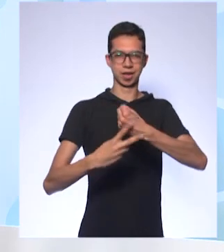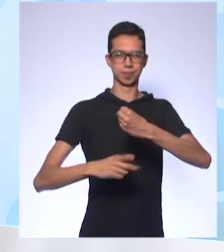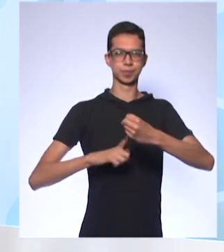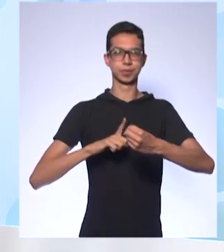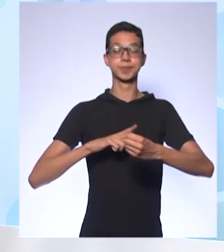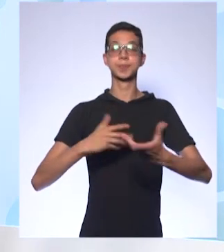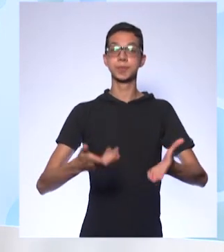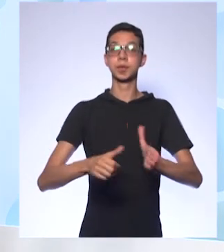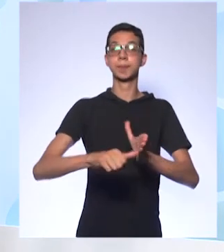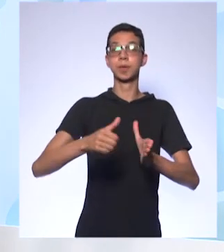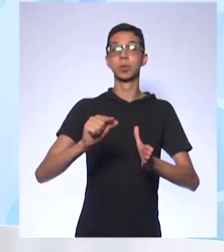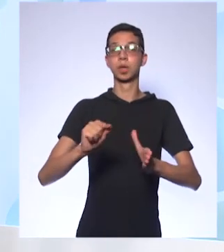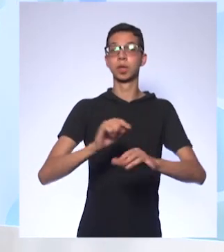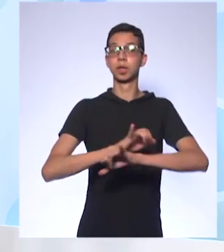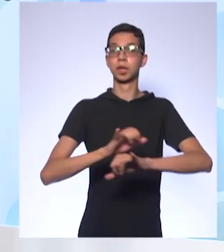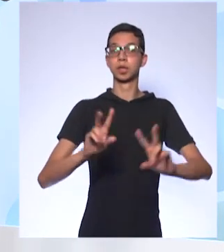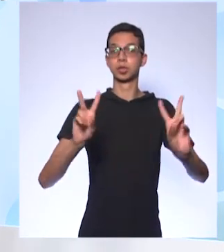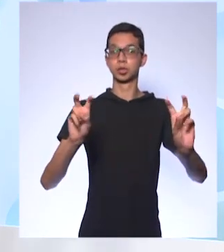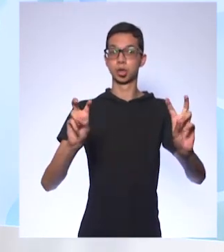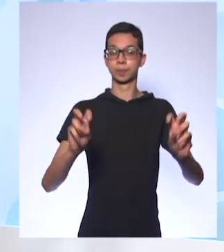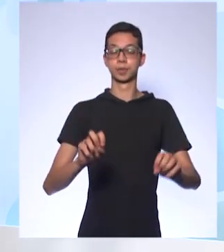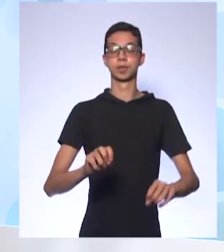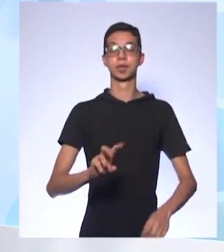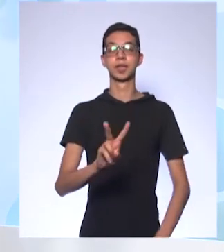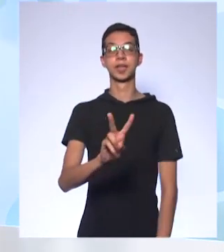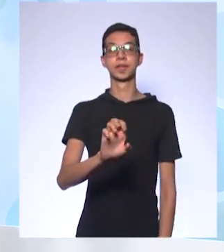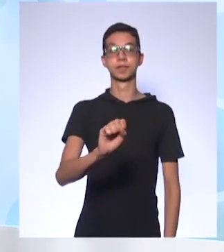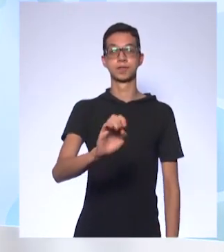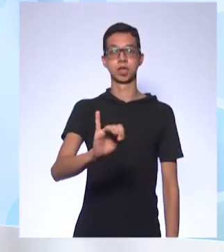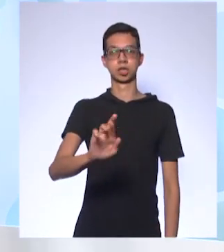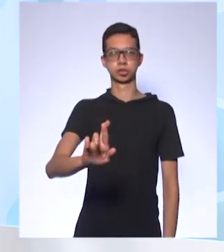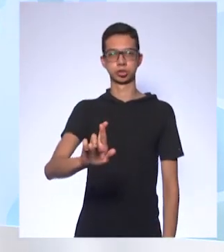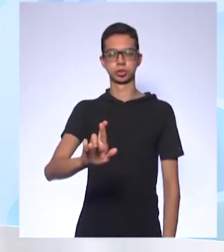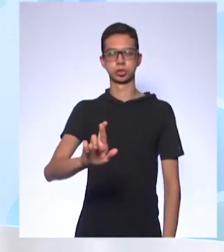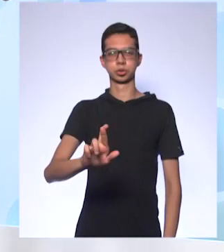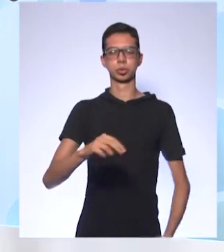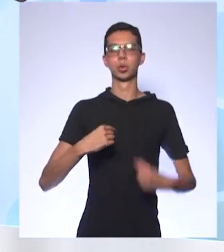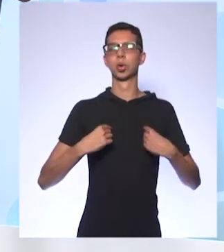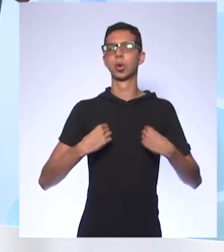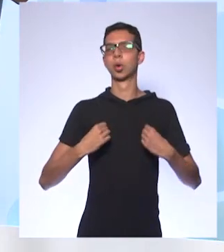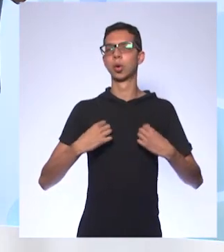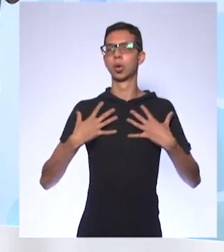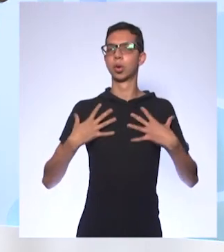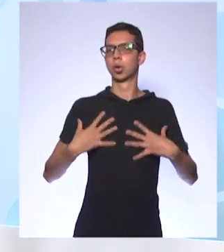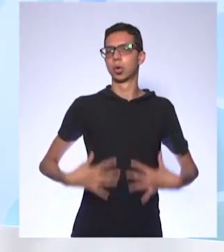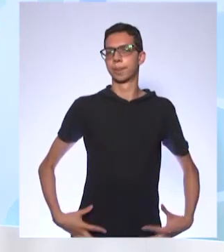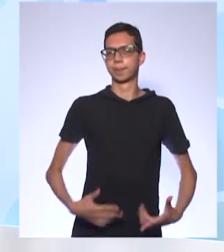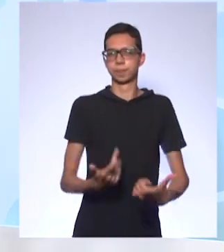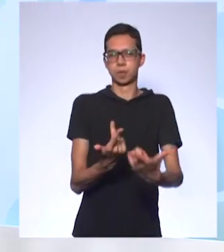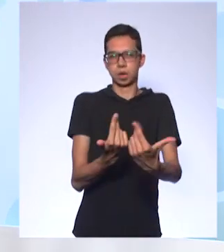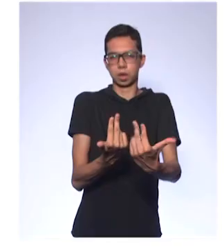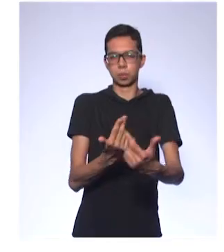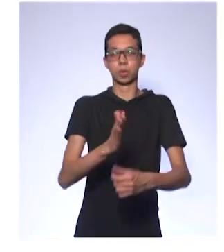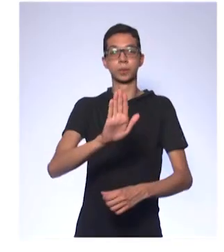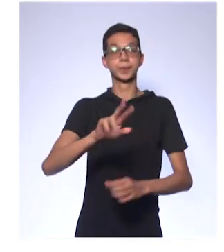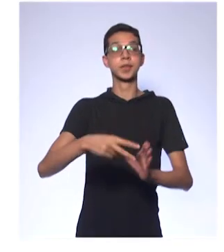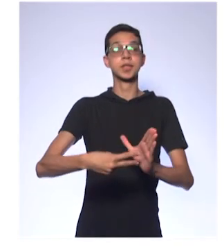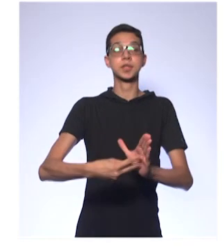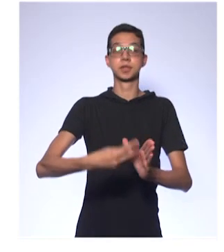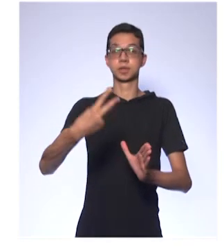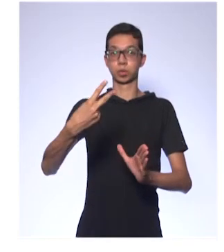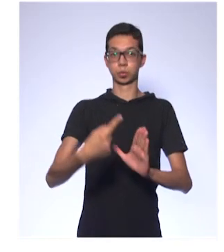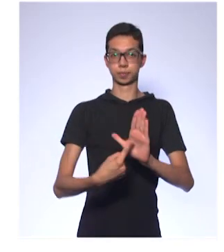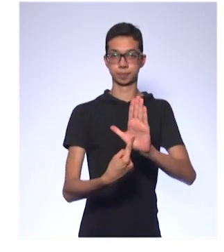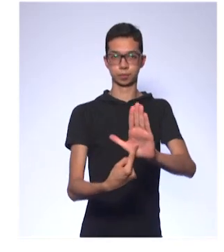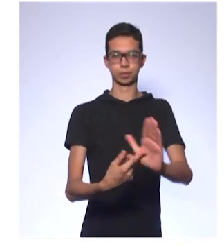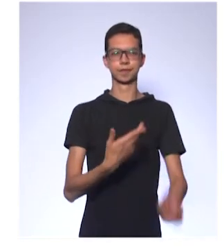verbo equivale a vestir. Vestir uma roupa. Já na segunda, indica. Essa